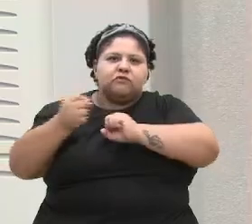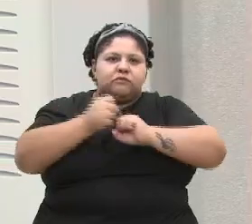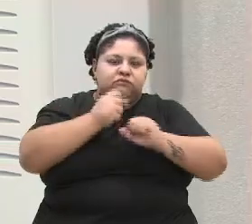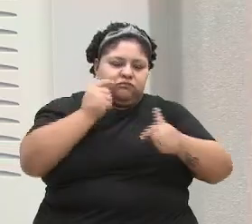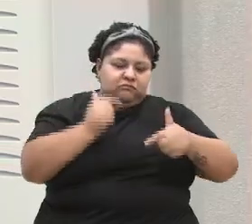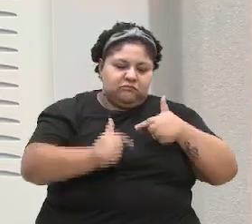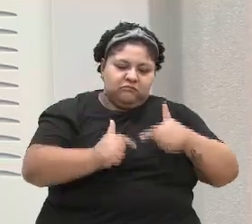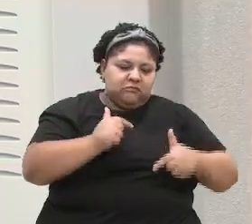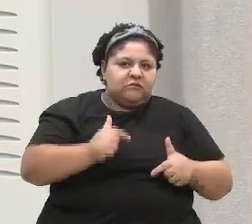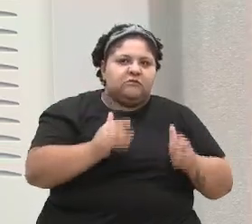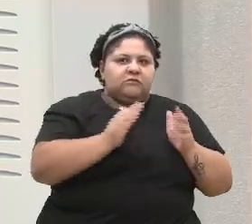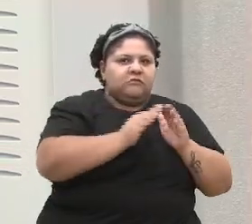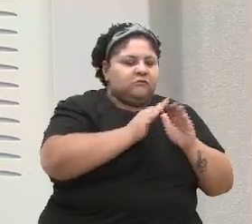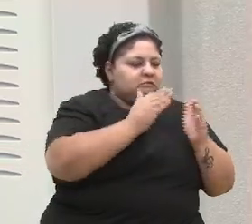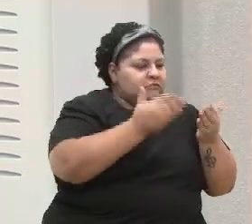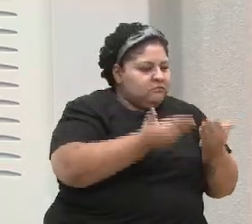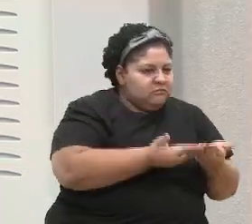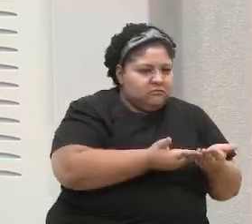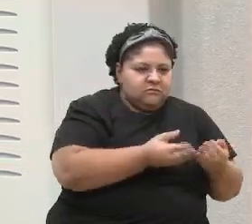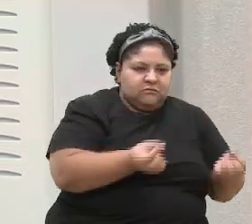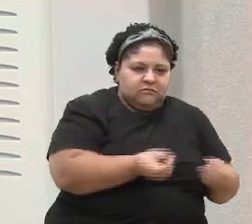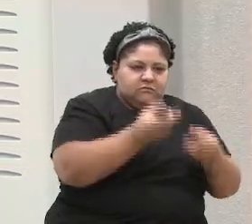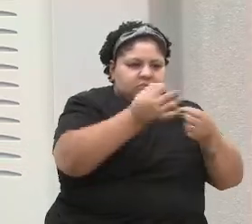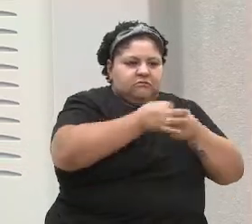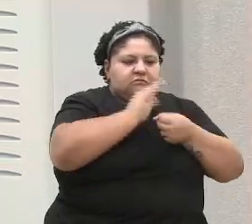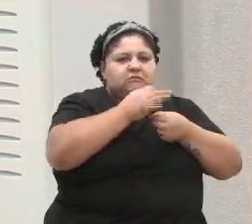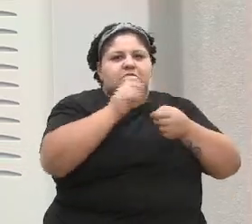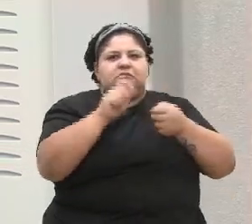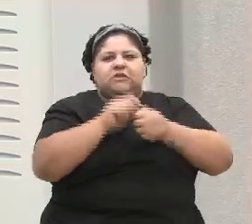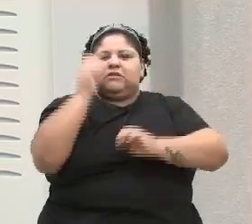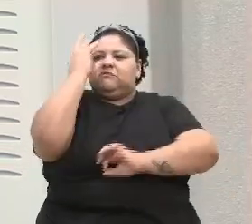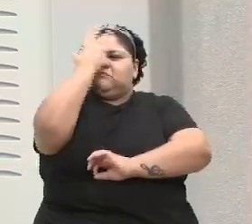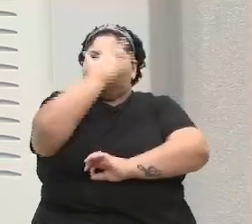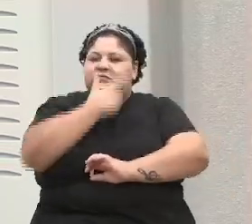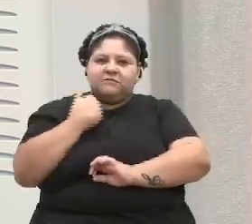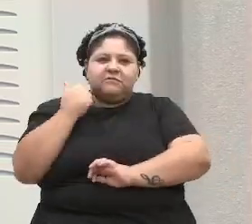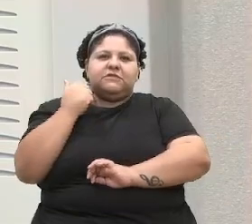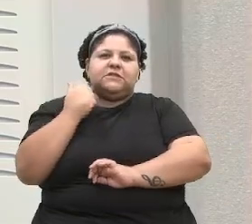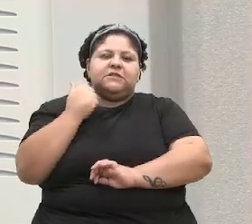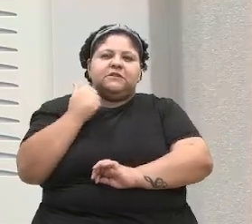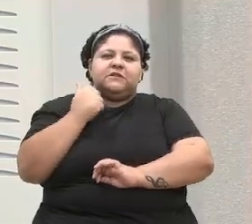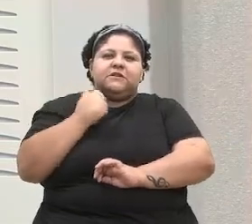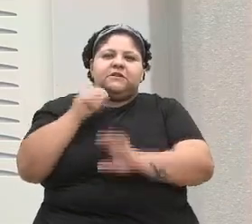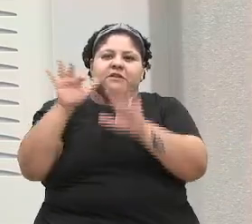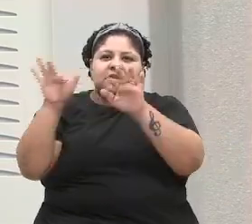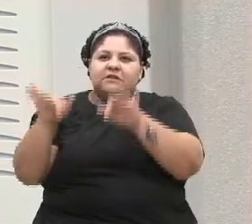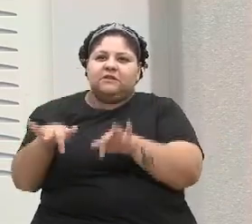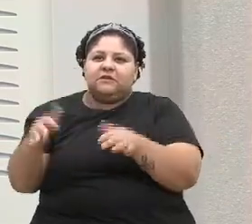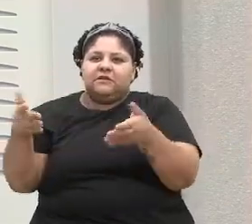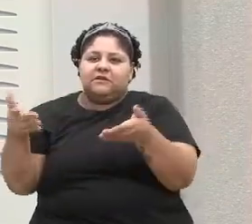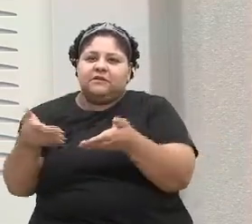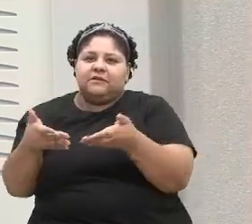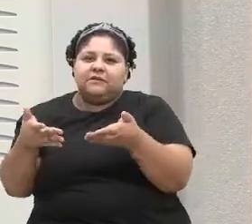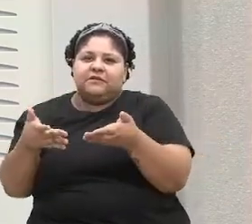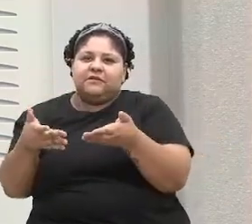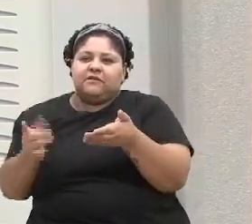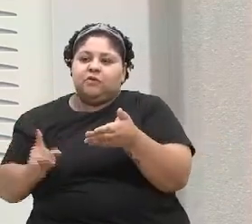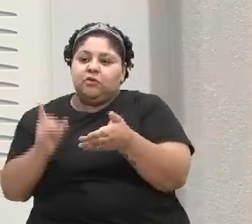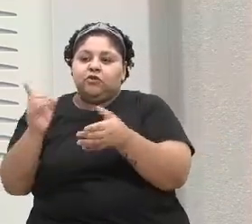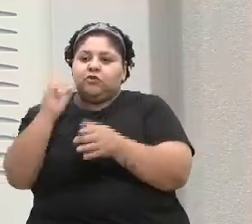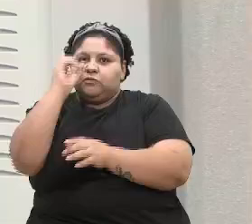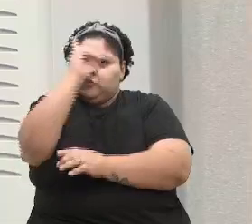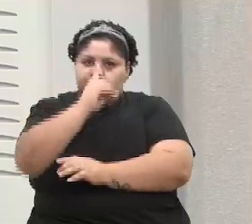trabalhar, todas as comissões da Festa da Uva, ao realizar essa belíssima festa que encerrou aqui agora no último